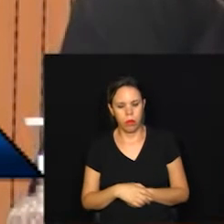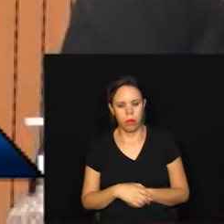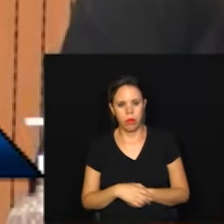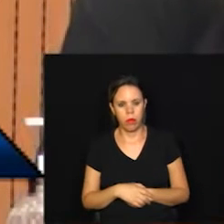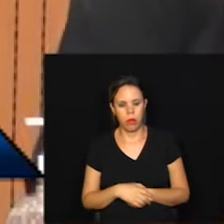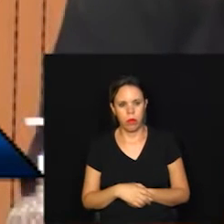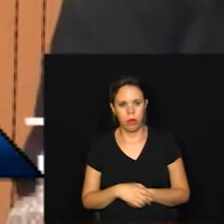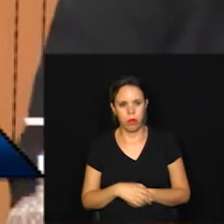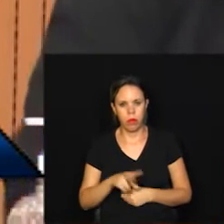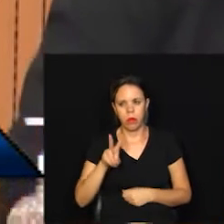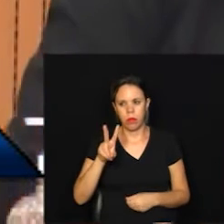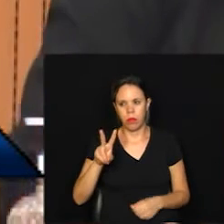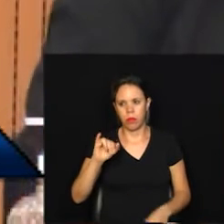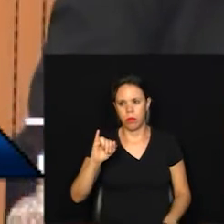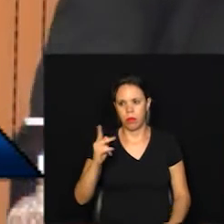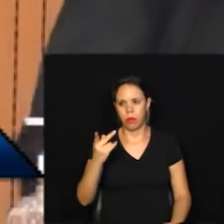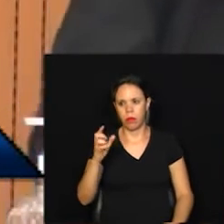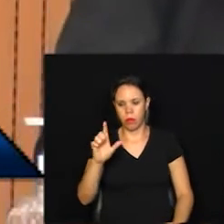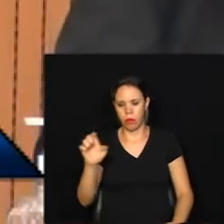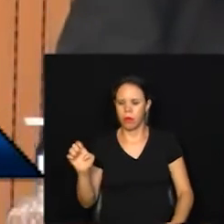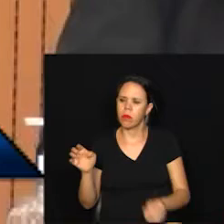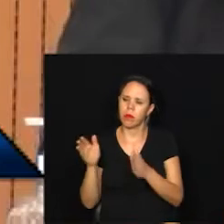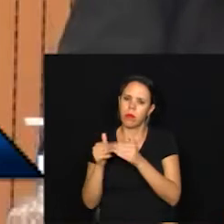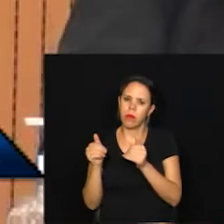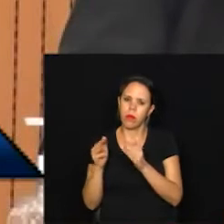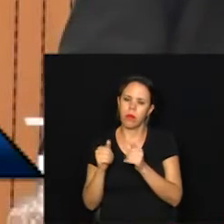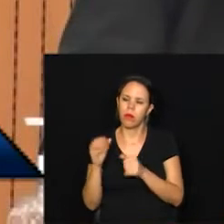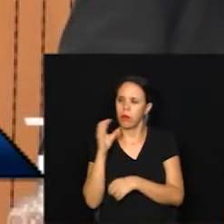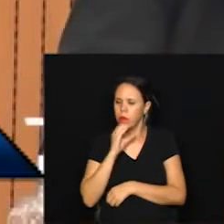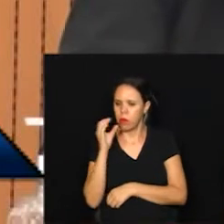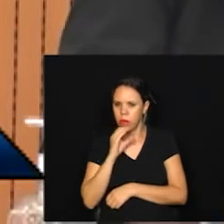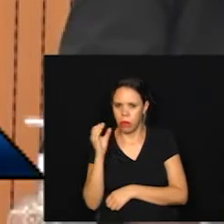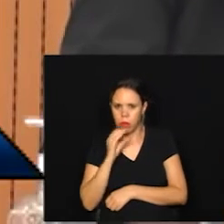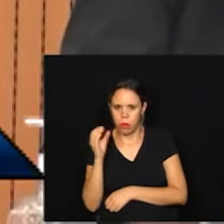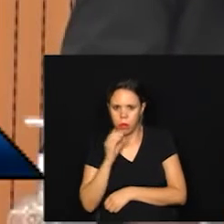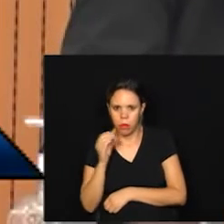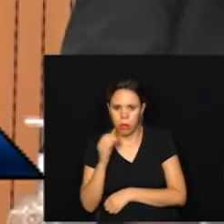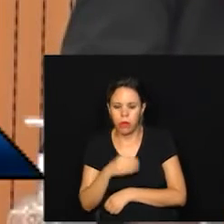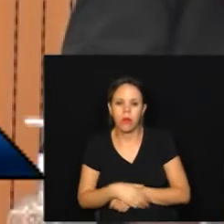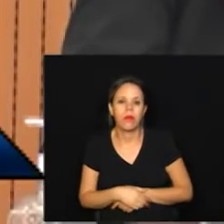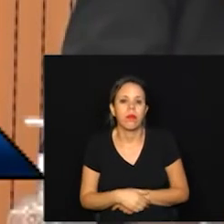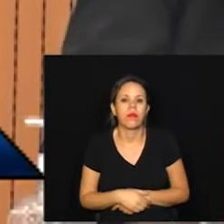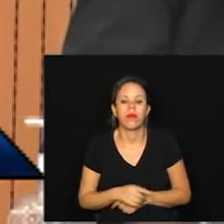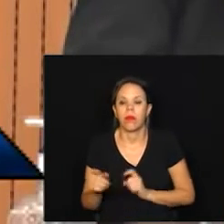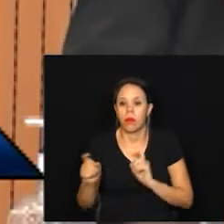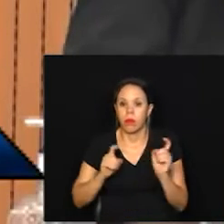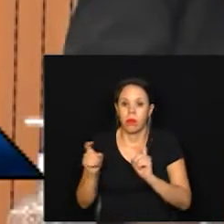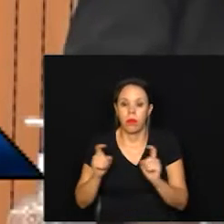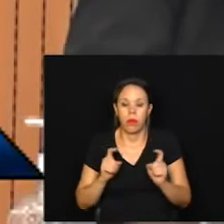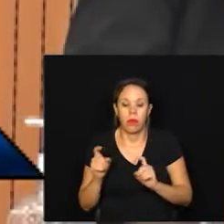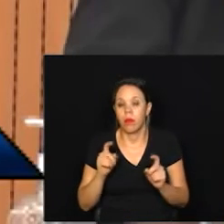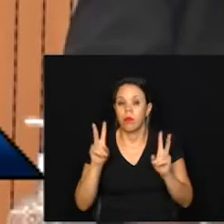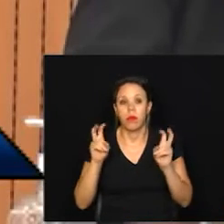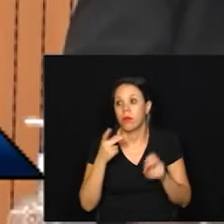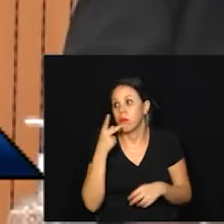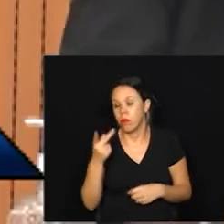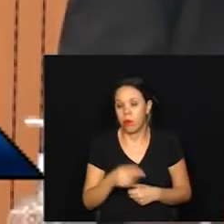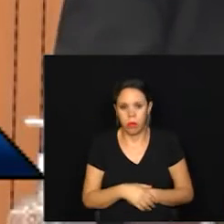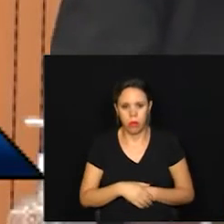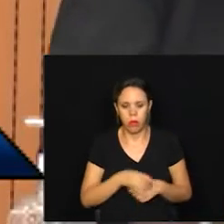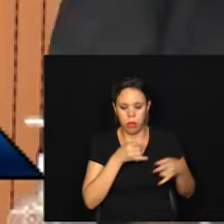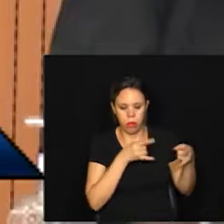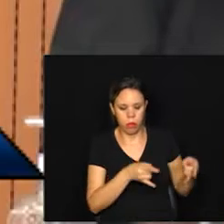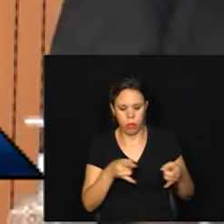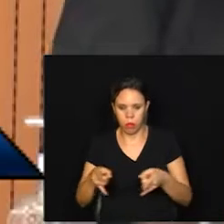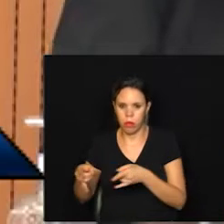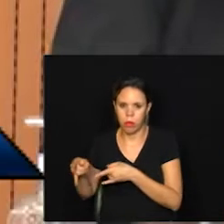regional, Vignoli, solicitando urgente essa reunião para tratarmos dos